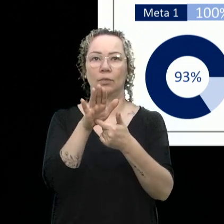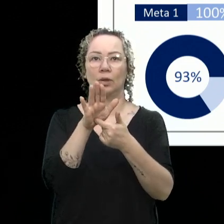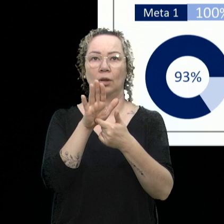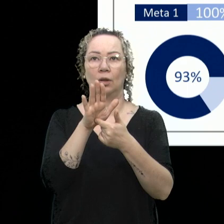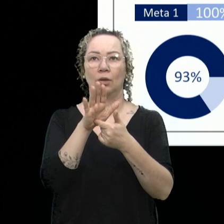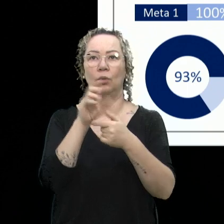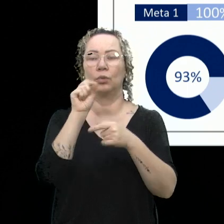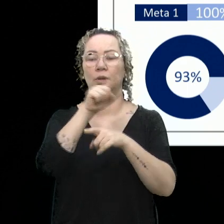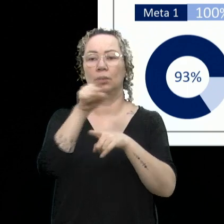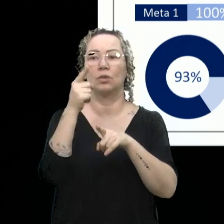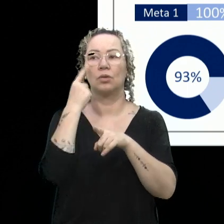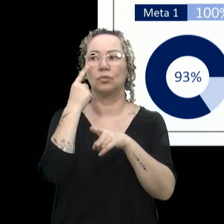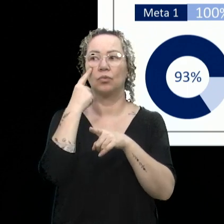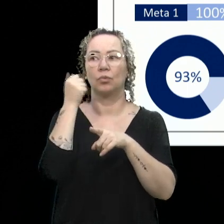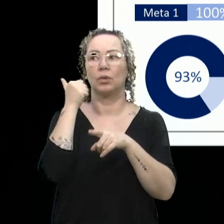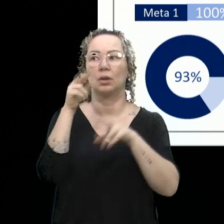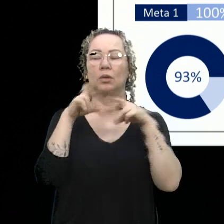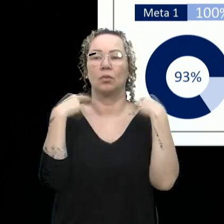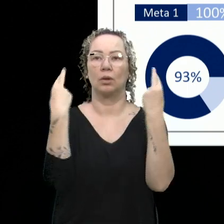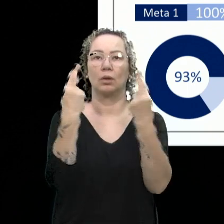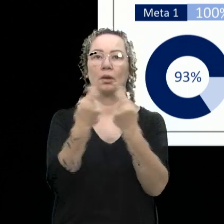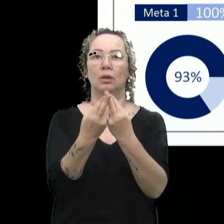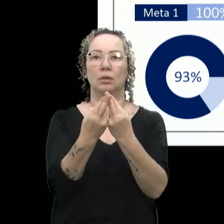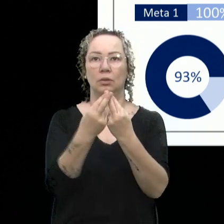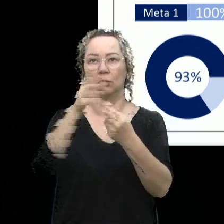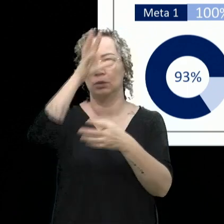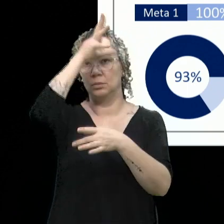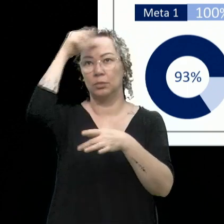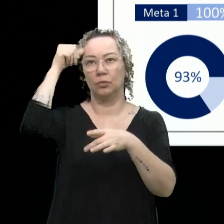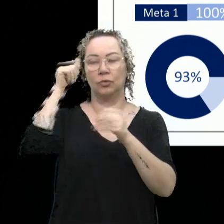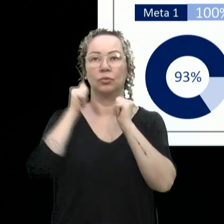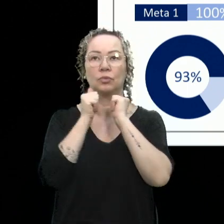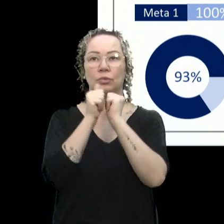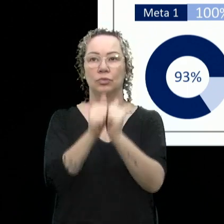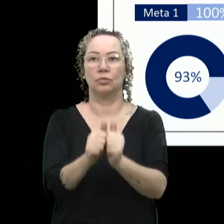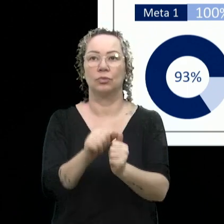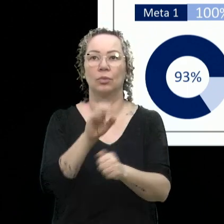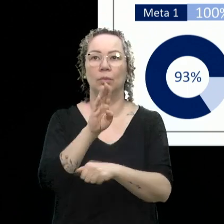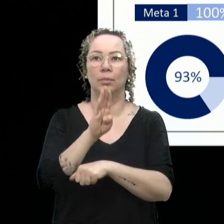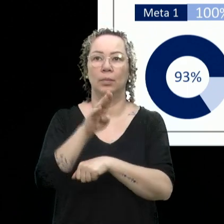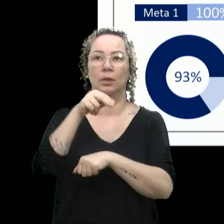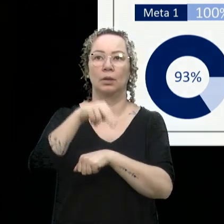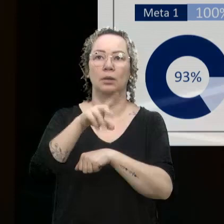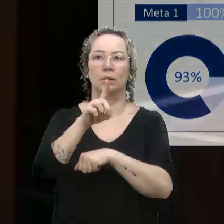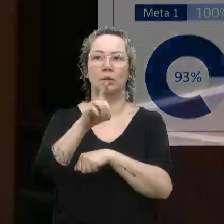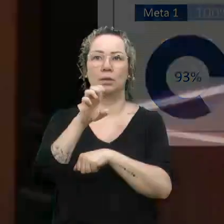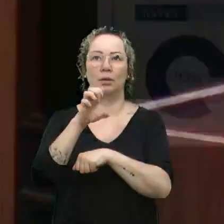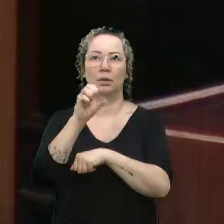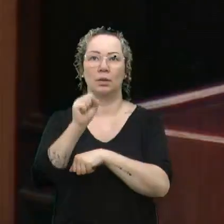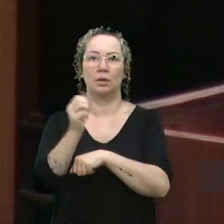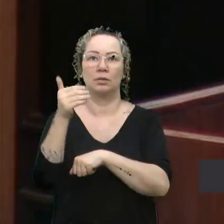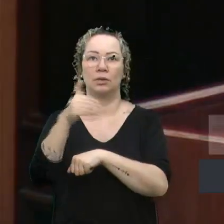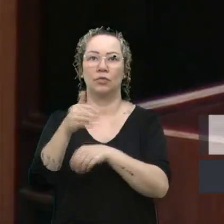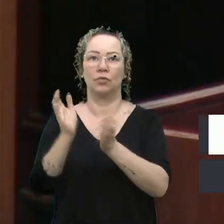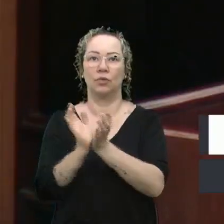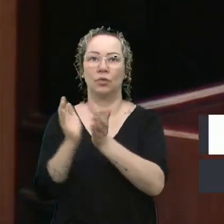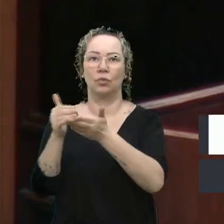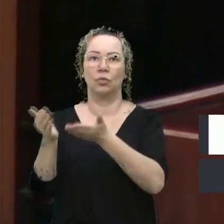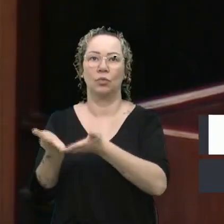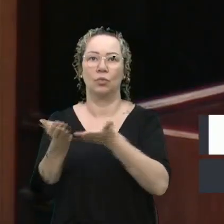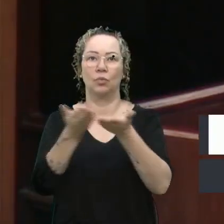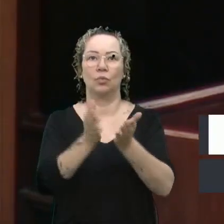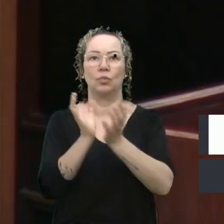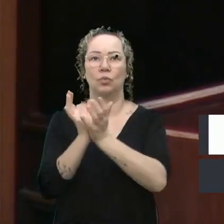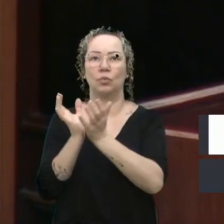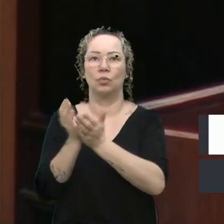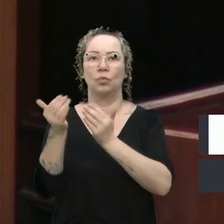aqui como a reunião entre o Poder Público e o BNDES, que veio com uma comitiva até Caxias do Sul. Então, o que,